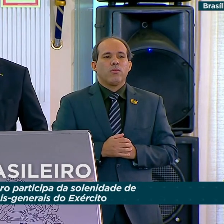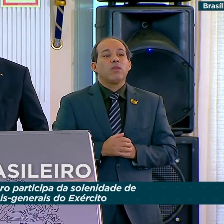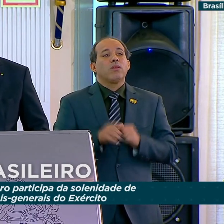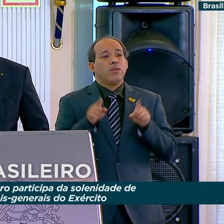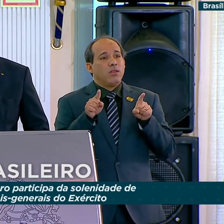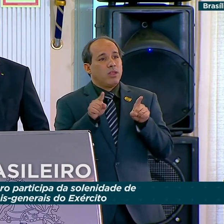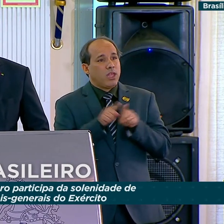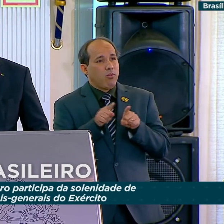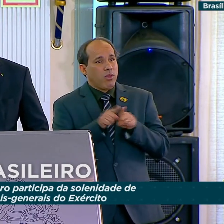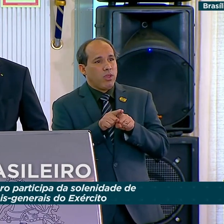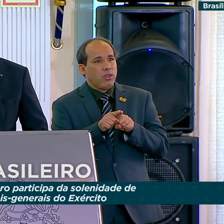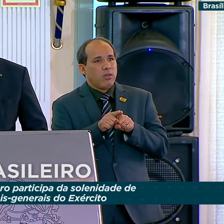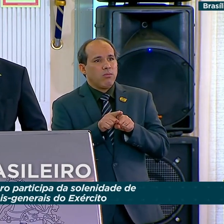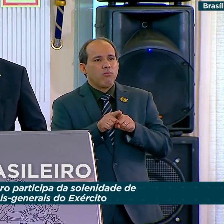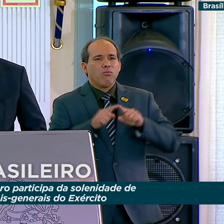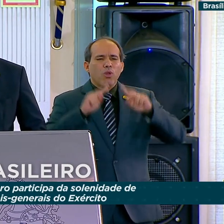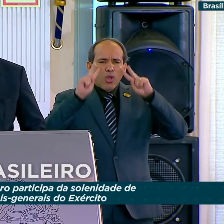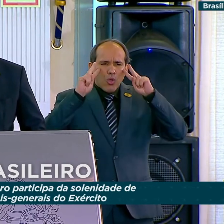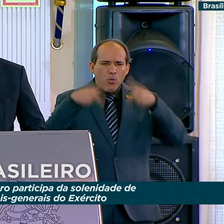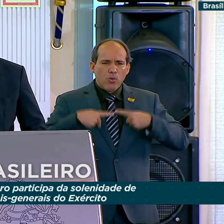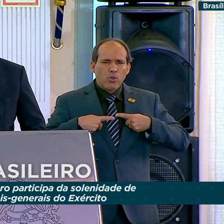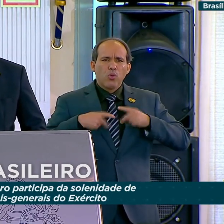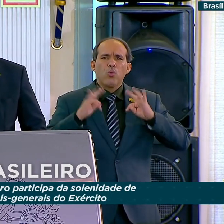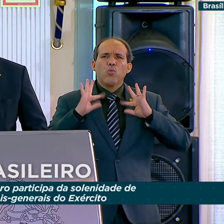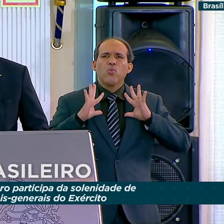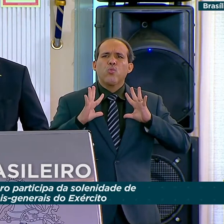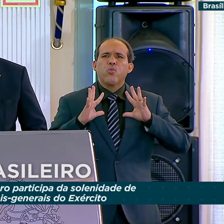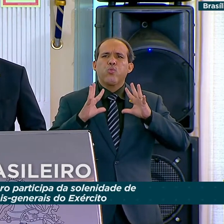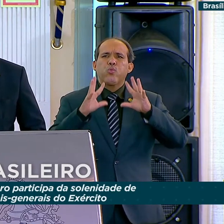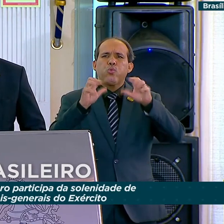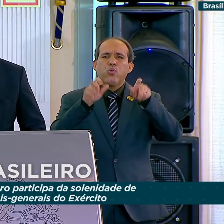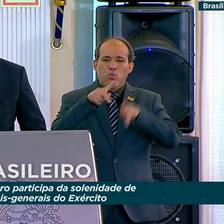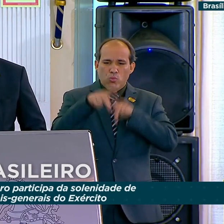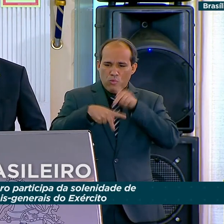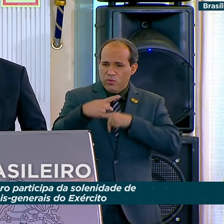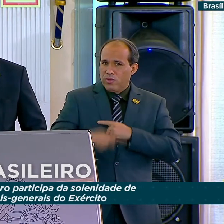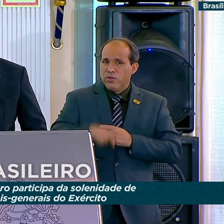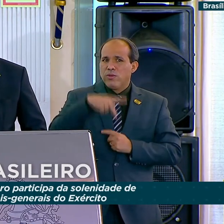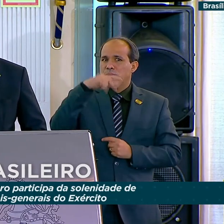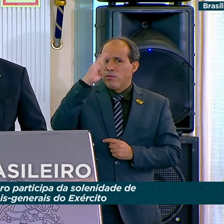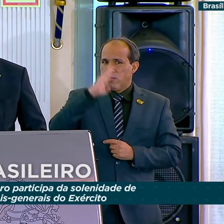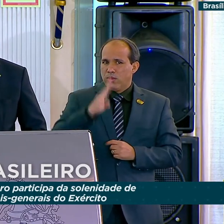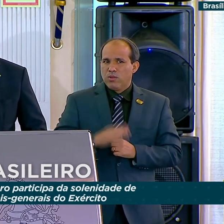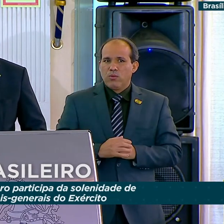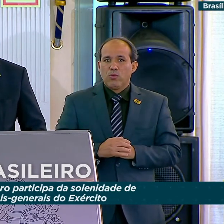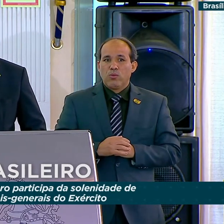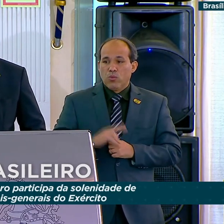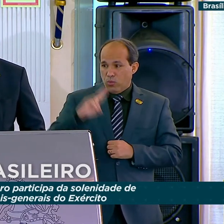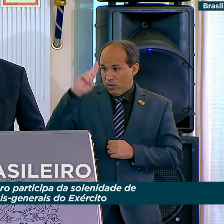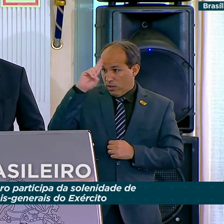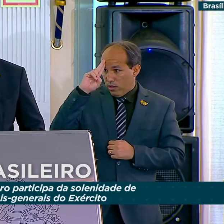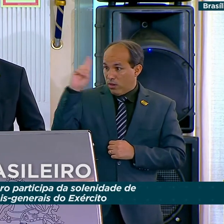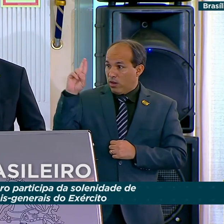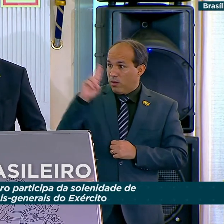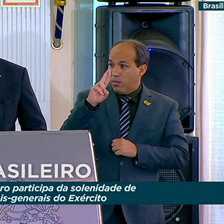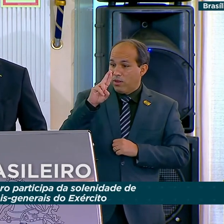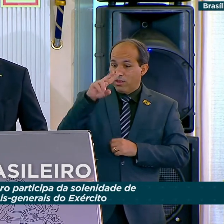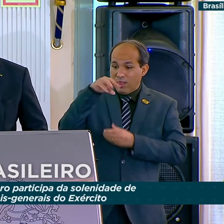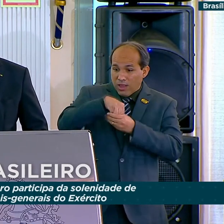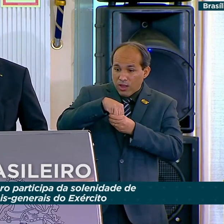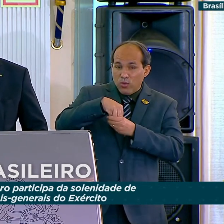Combo é reconhecido por toda a nossa população e representa para o nosso